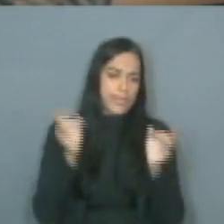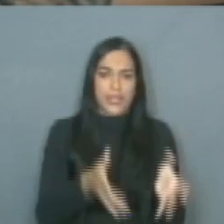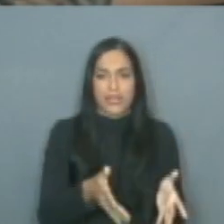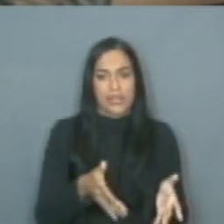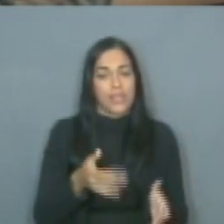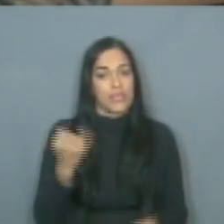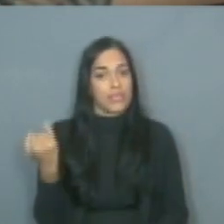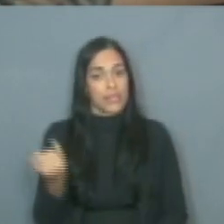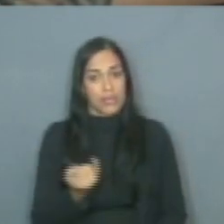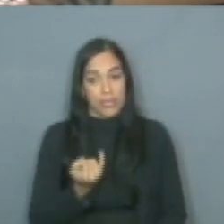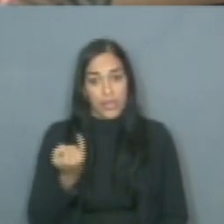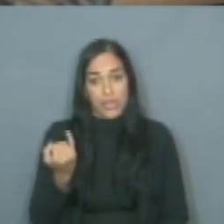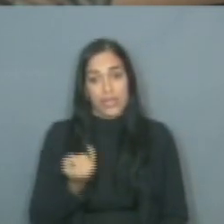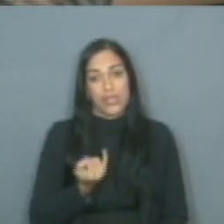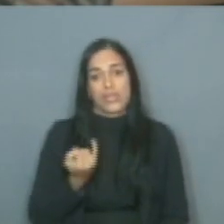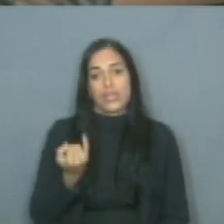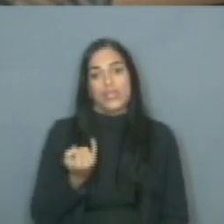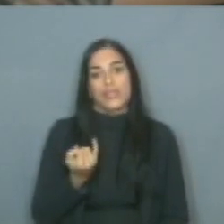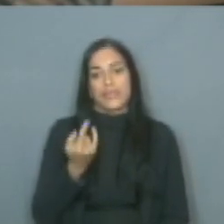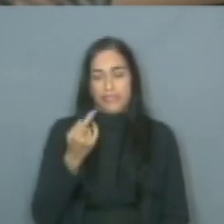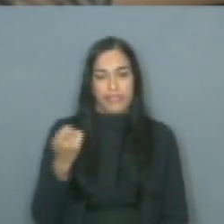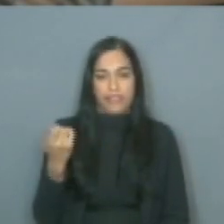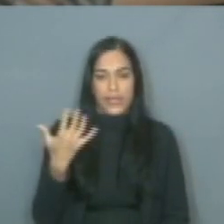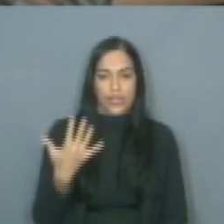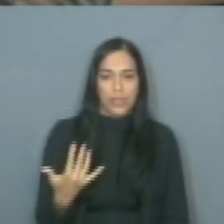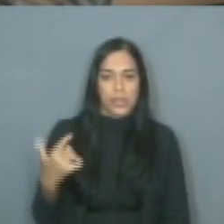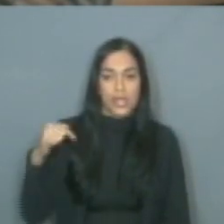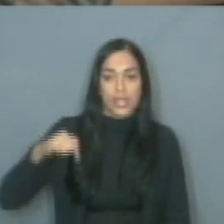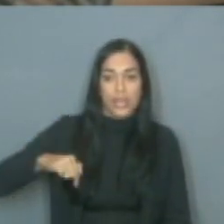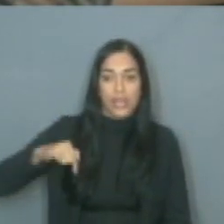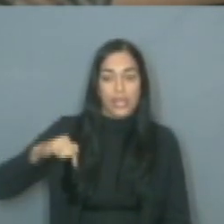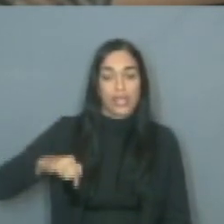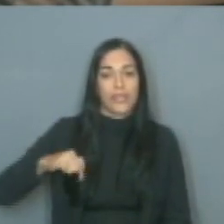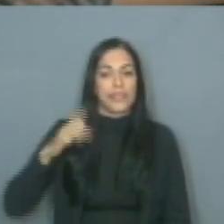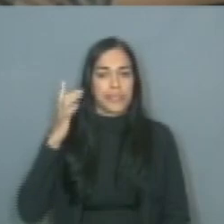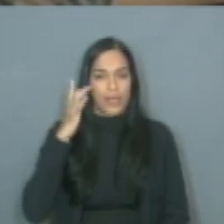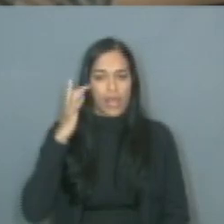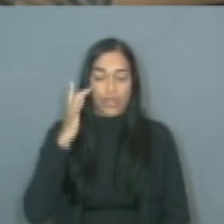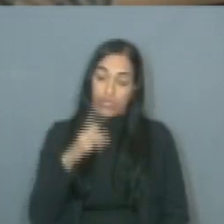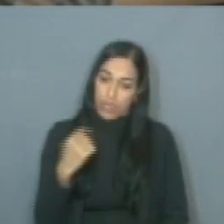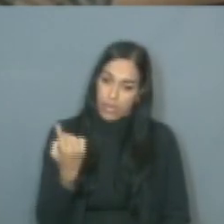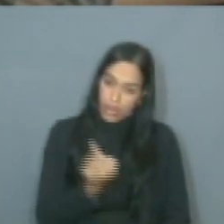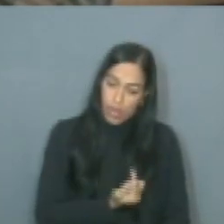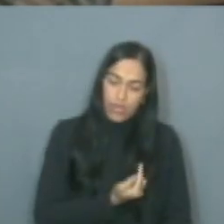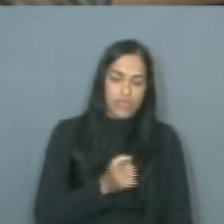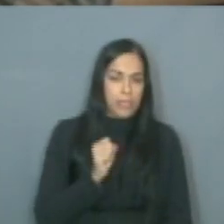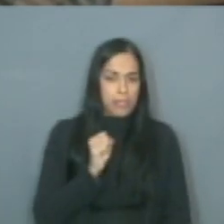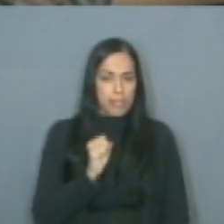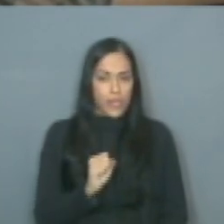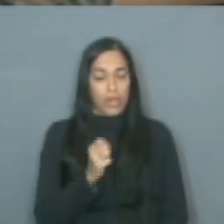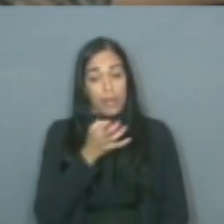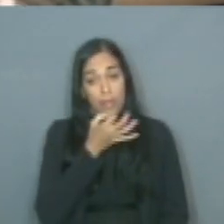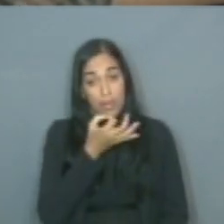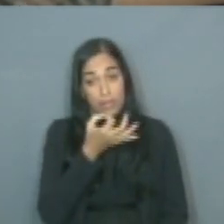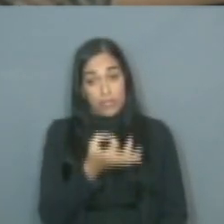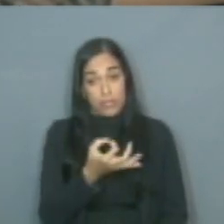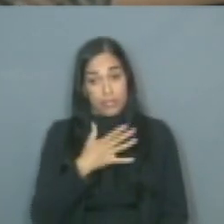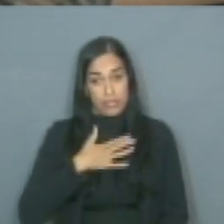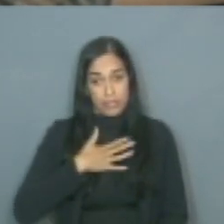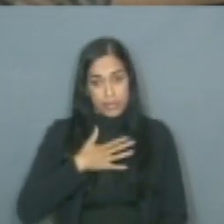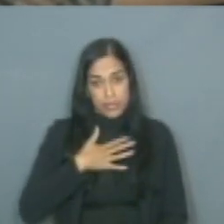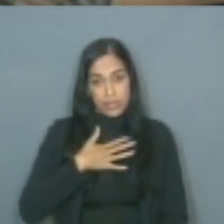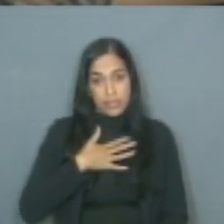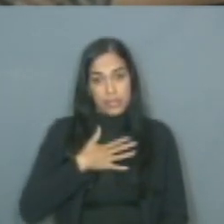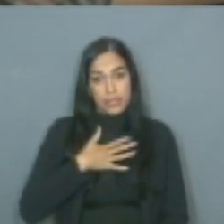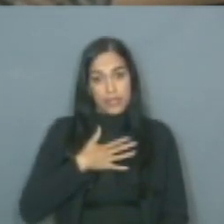muito importante isso que o senhor traz aqui. Acho que nós poderíamos formar, inclusive aqui, é uma sugestão que eu fiz já aqui